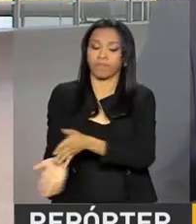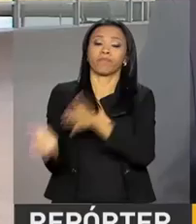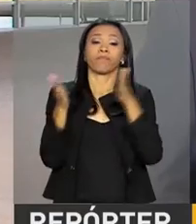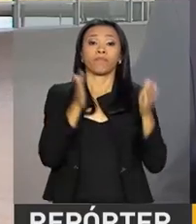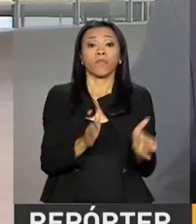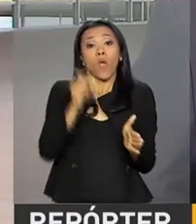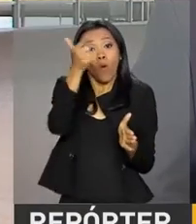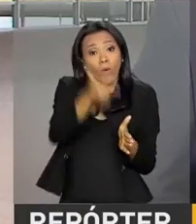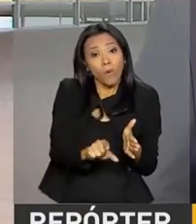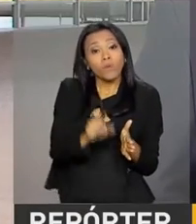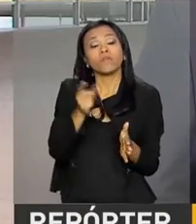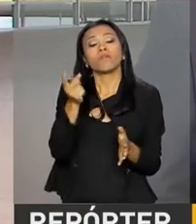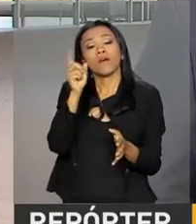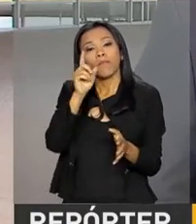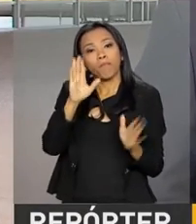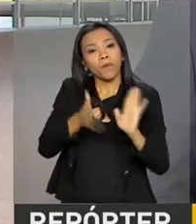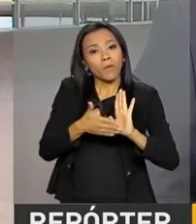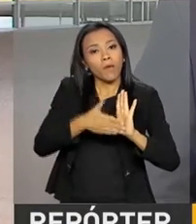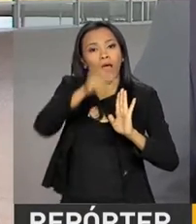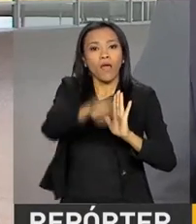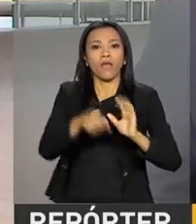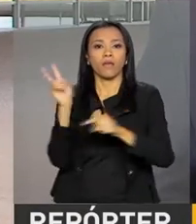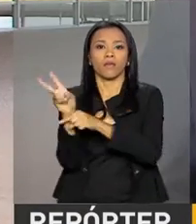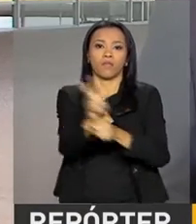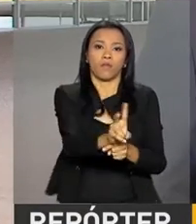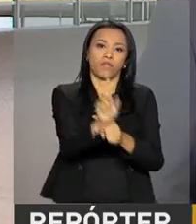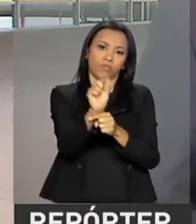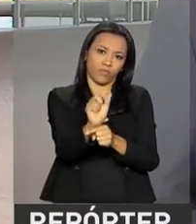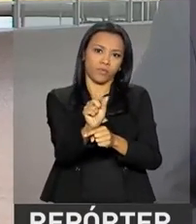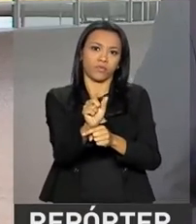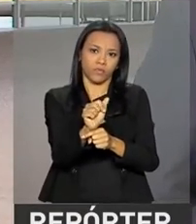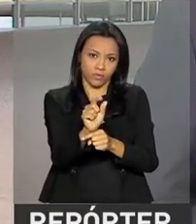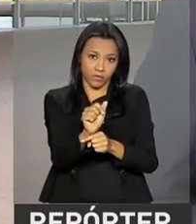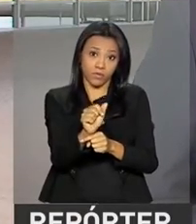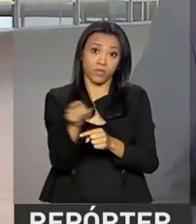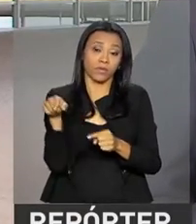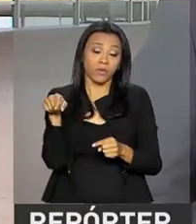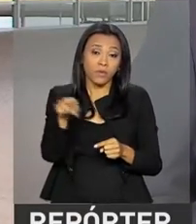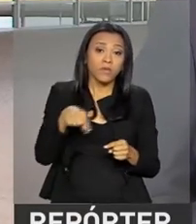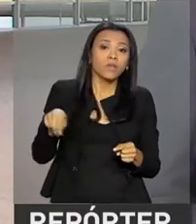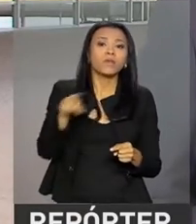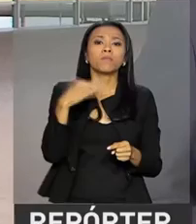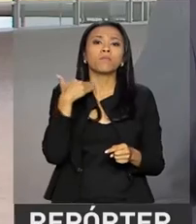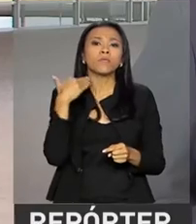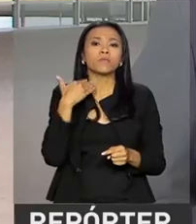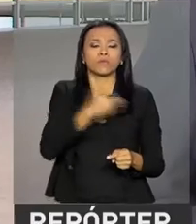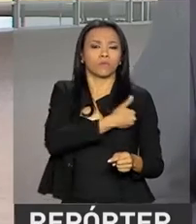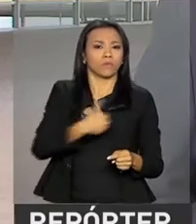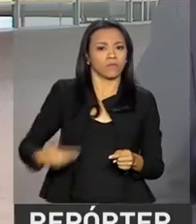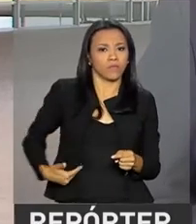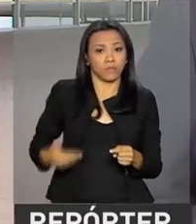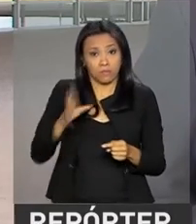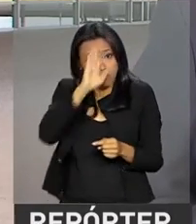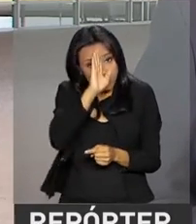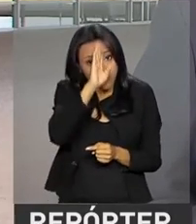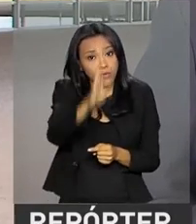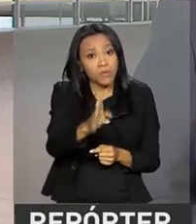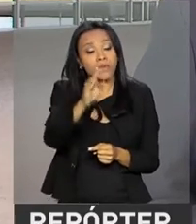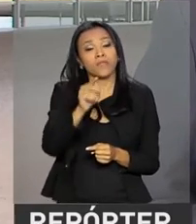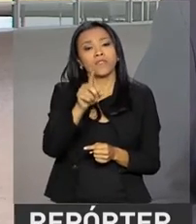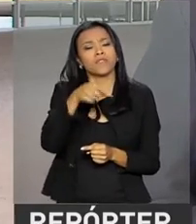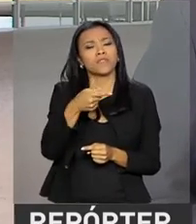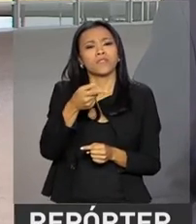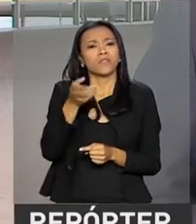destravar o crédito no país, com o aumento das operações de financiamento por parte de bancos públicos, especialmente em